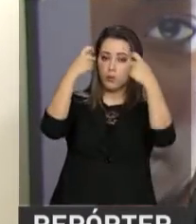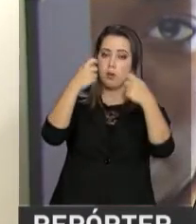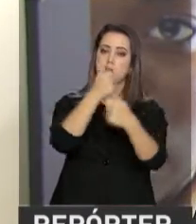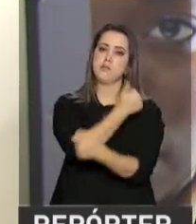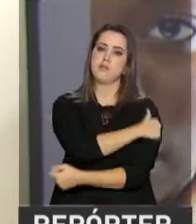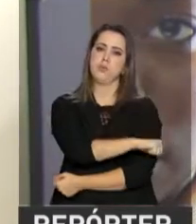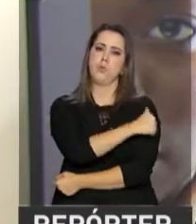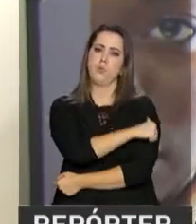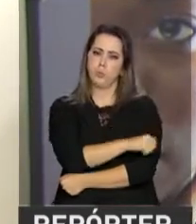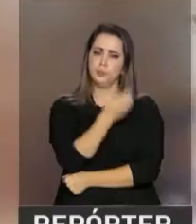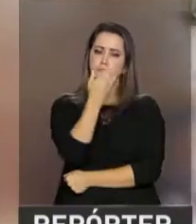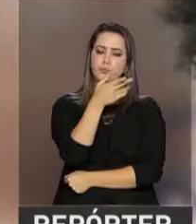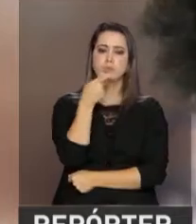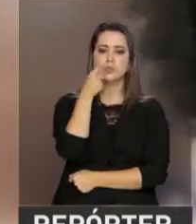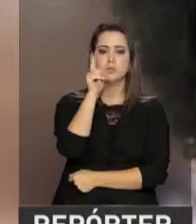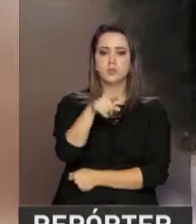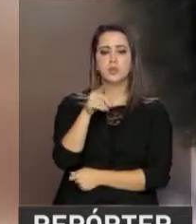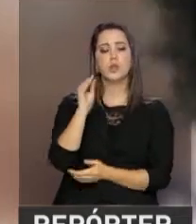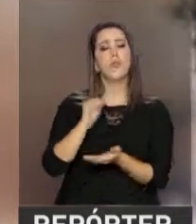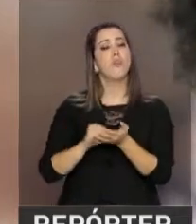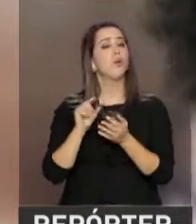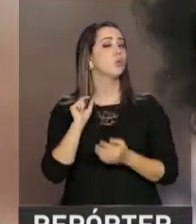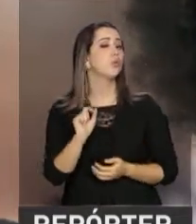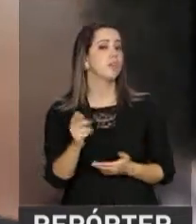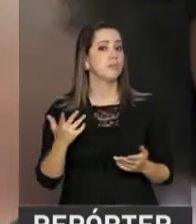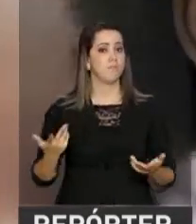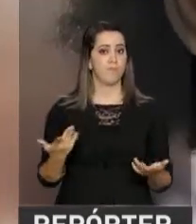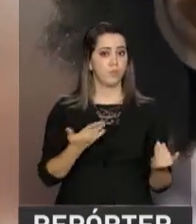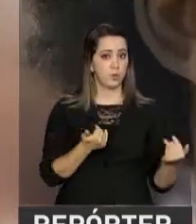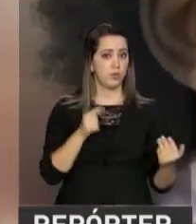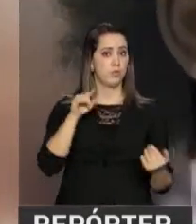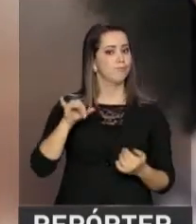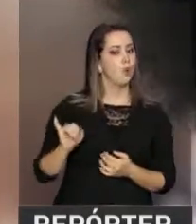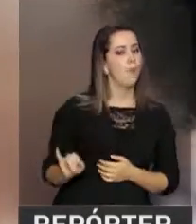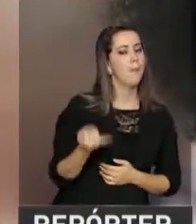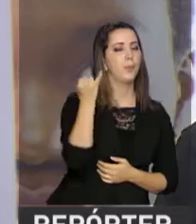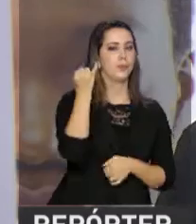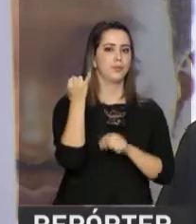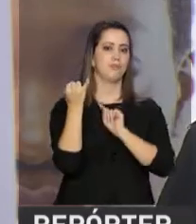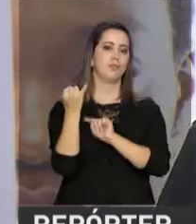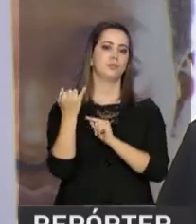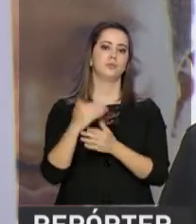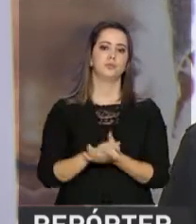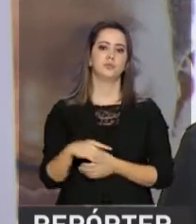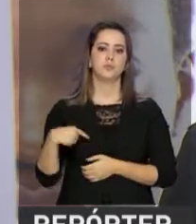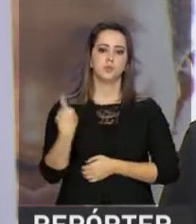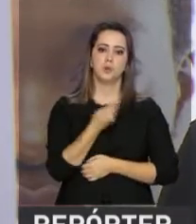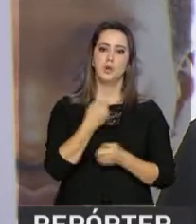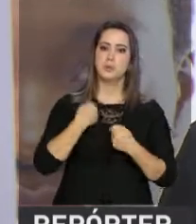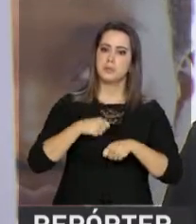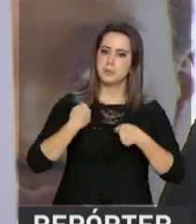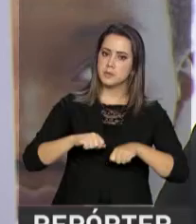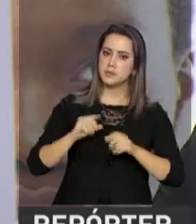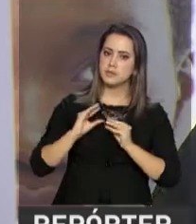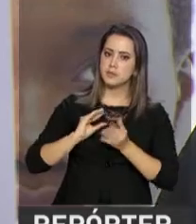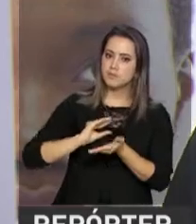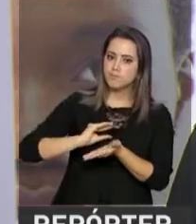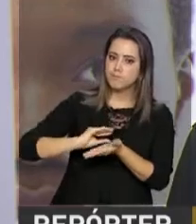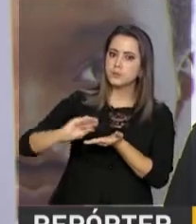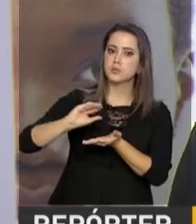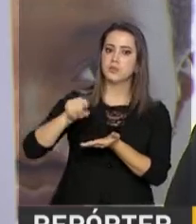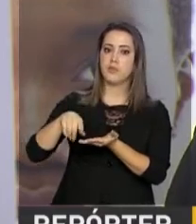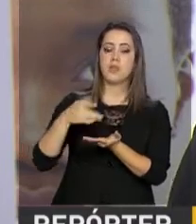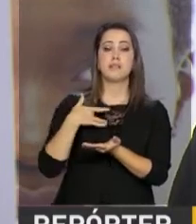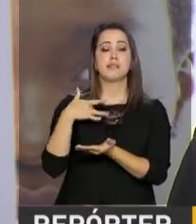janeiro para ele o que falta para os jovens brasileiros é oportunidade nós precisamos de investimento na saúde o investimento